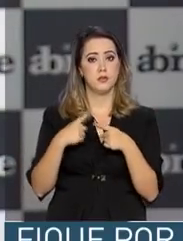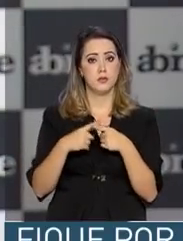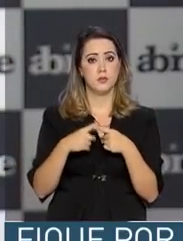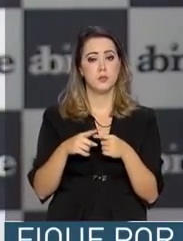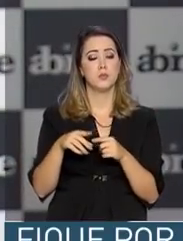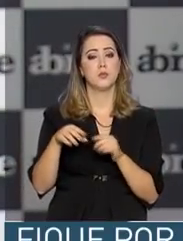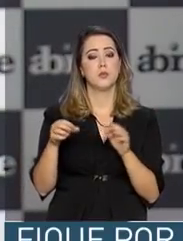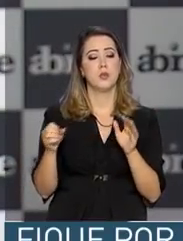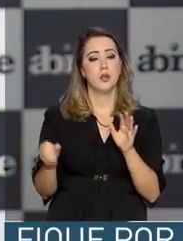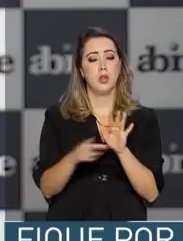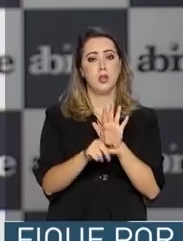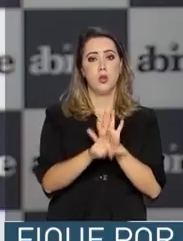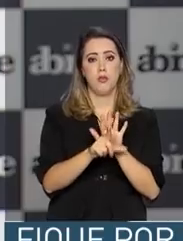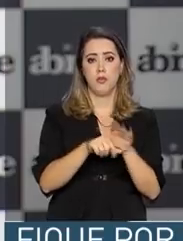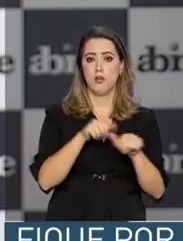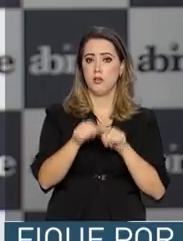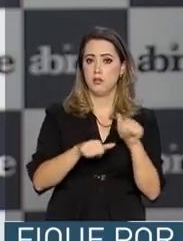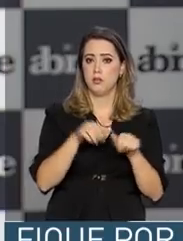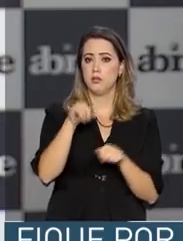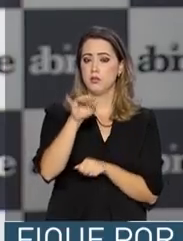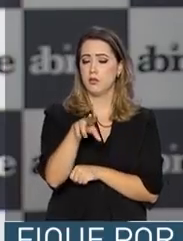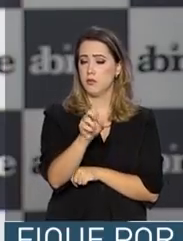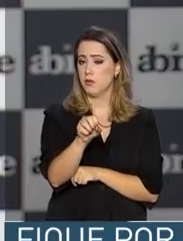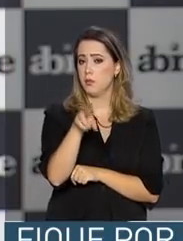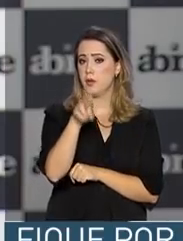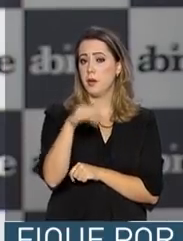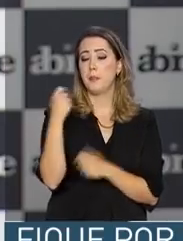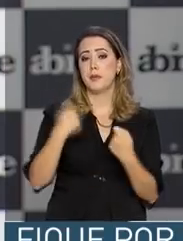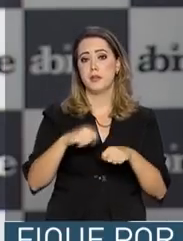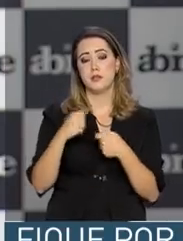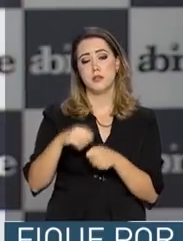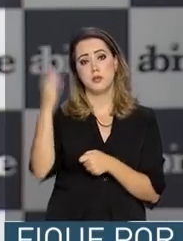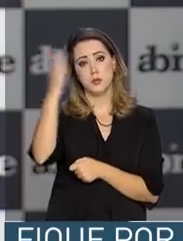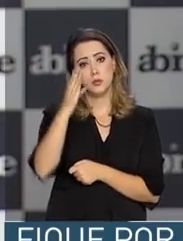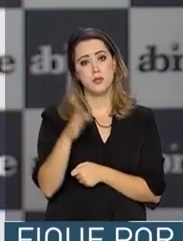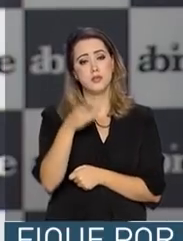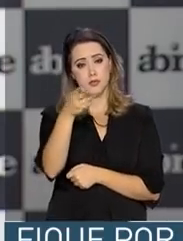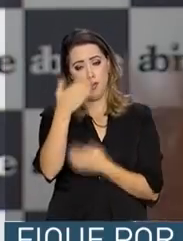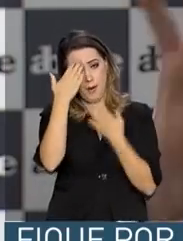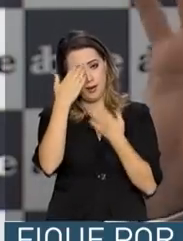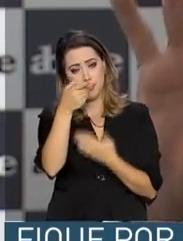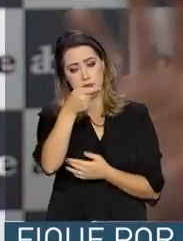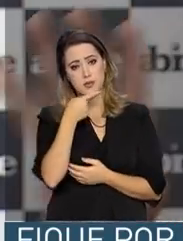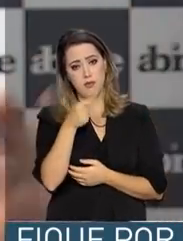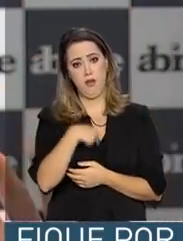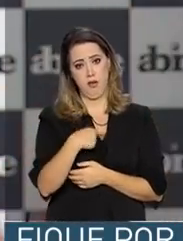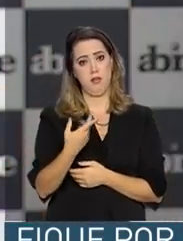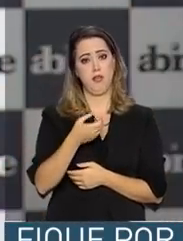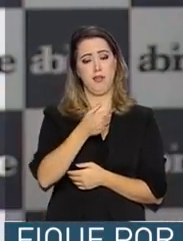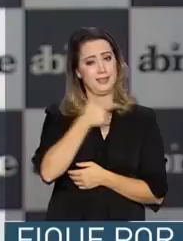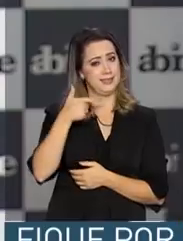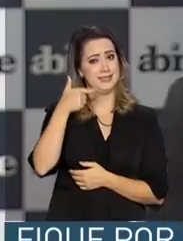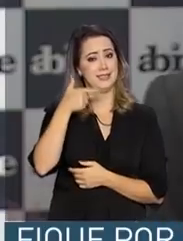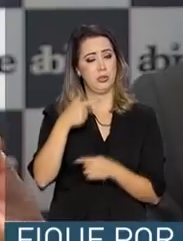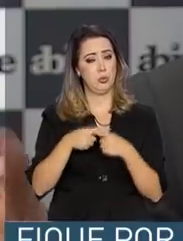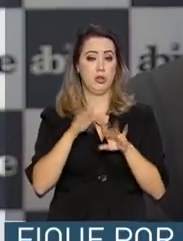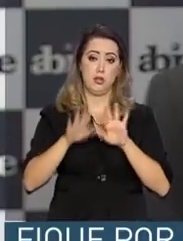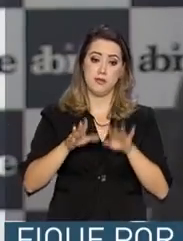pela reforma da Previdência como indispensável para o país, né? Aliás, agradeço se dizer que eu tenho bom humor, porque as pessoas dizem que eu sou, tenho cara de zangado,